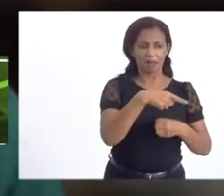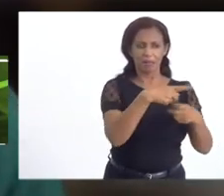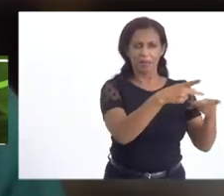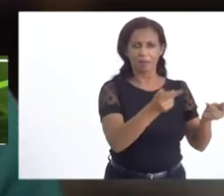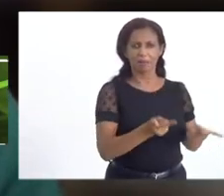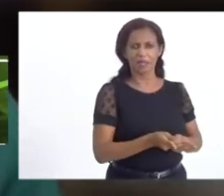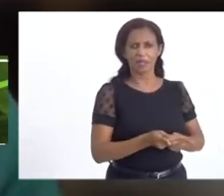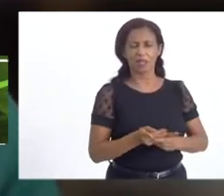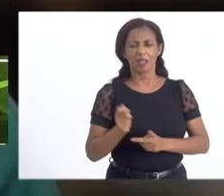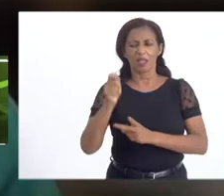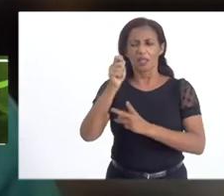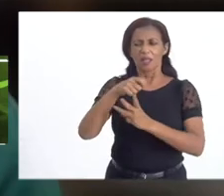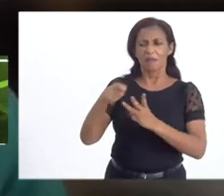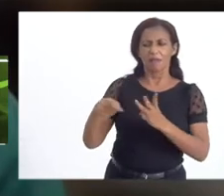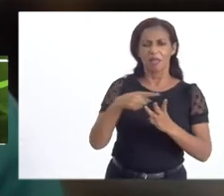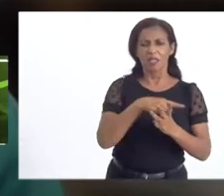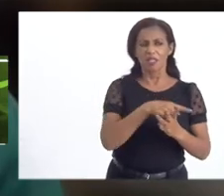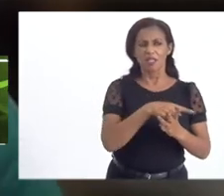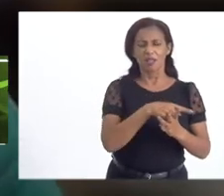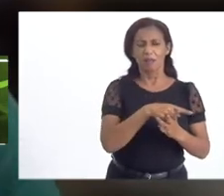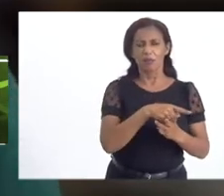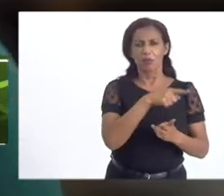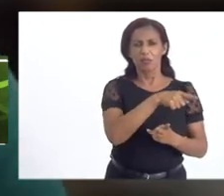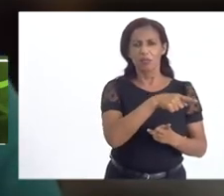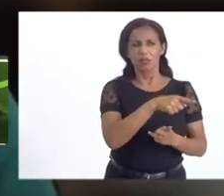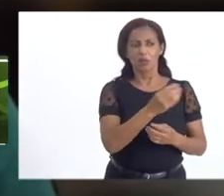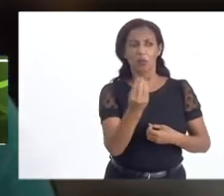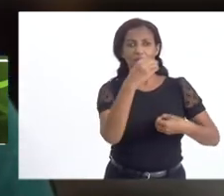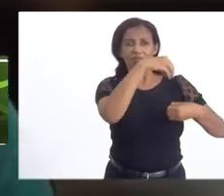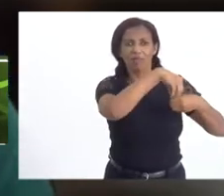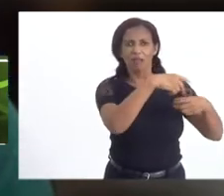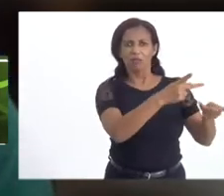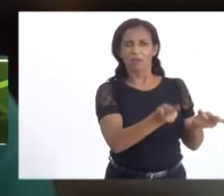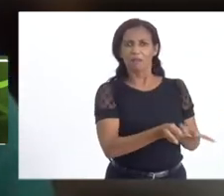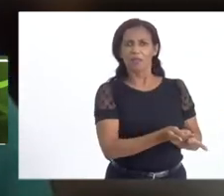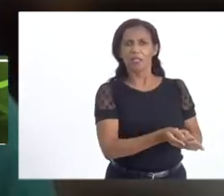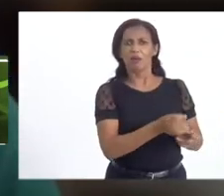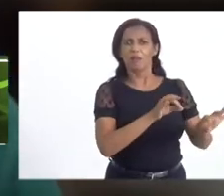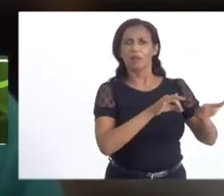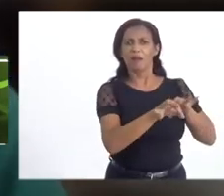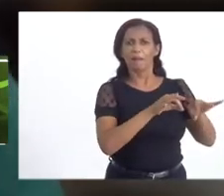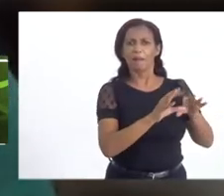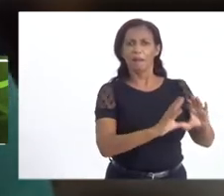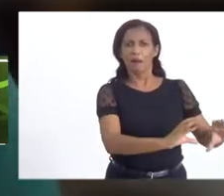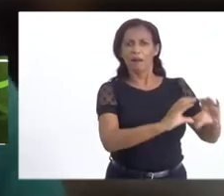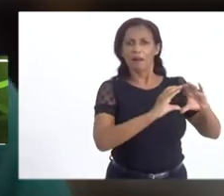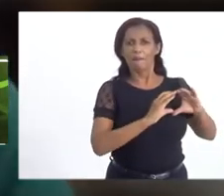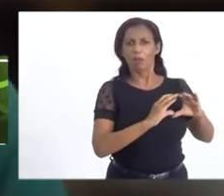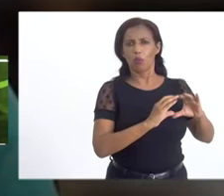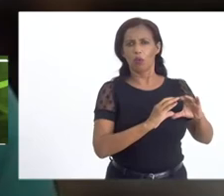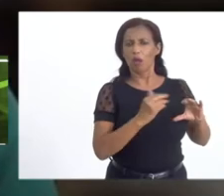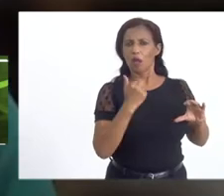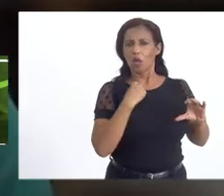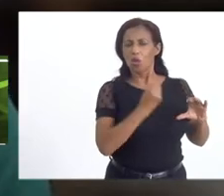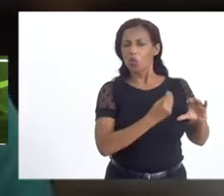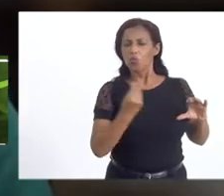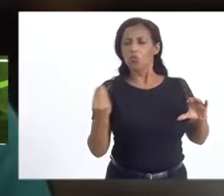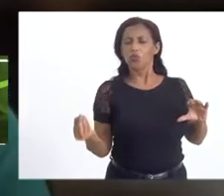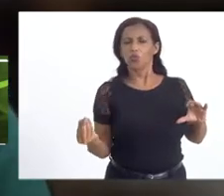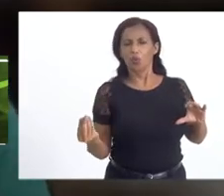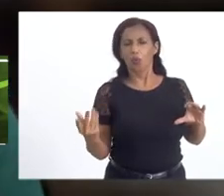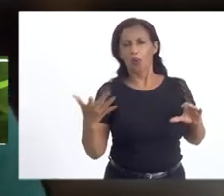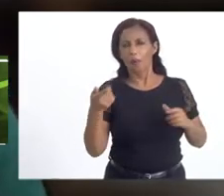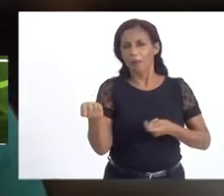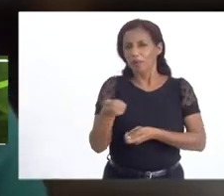alguns meses depois, eu que vendi a hamburgueria, passo a fazer hambúrguer dentro da minha pizzaria. Quer dizer, eu não dou para as pessoas com quem eu estou